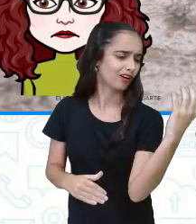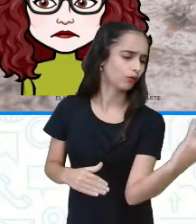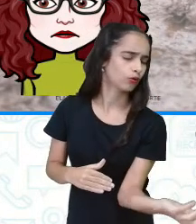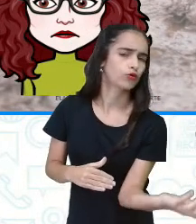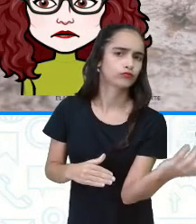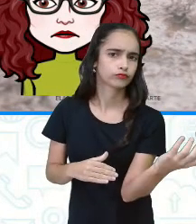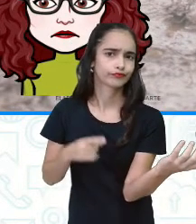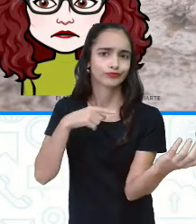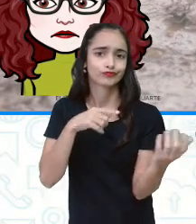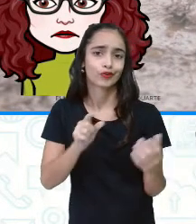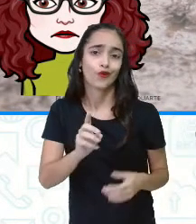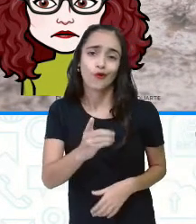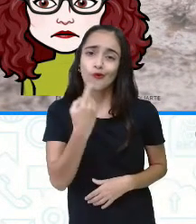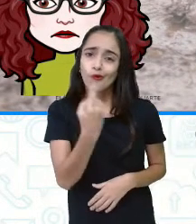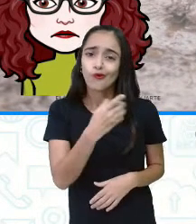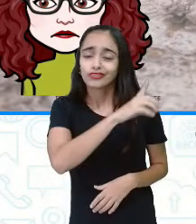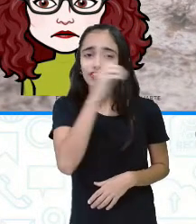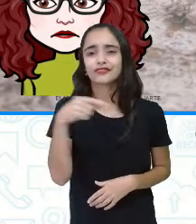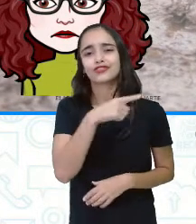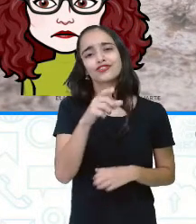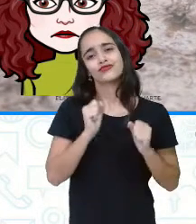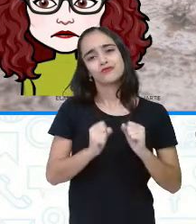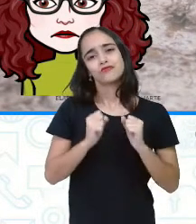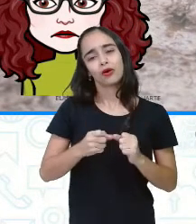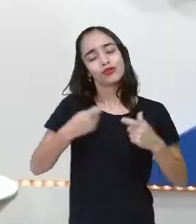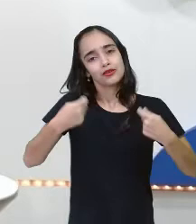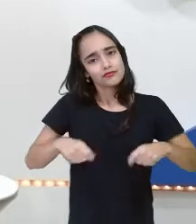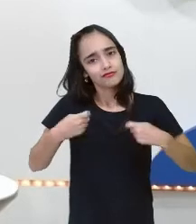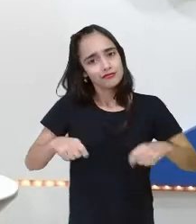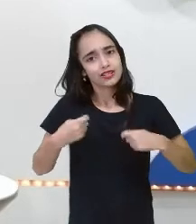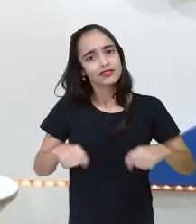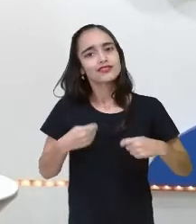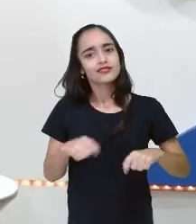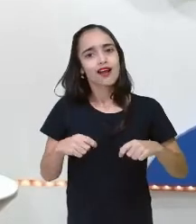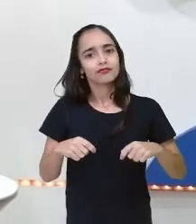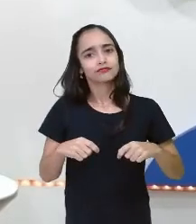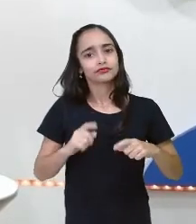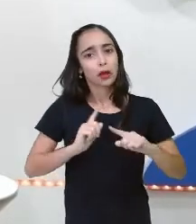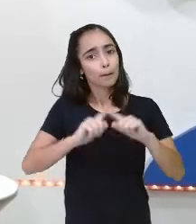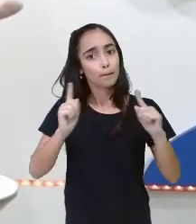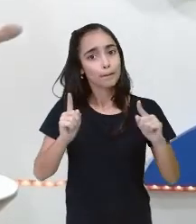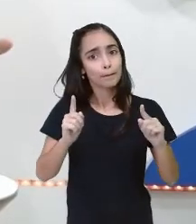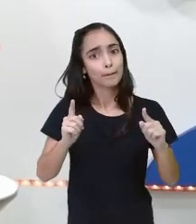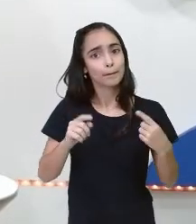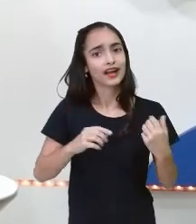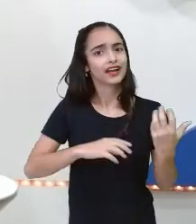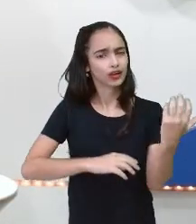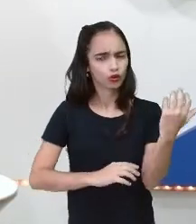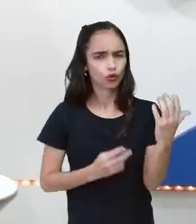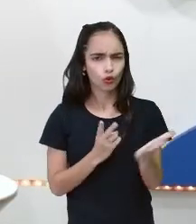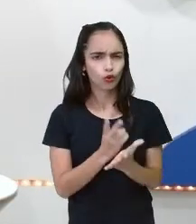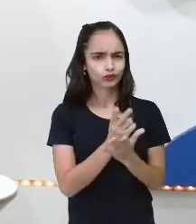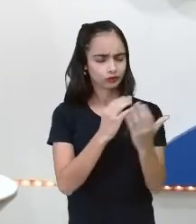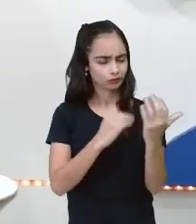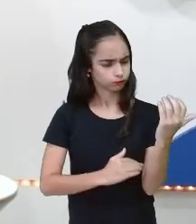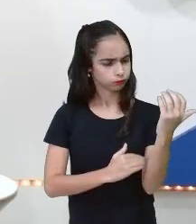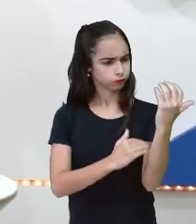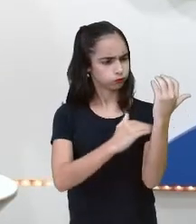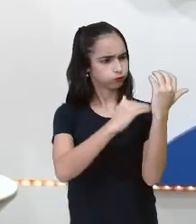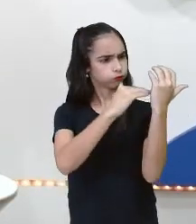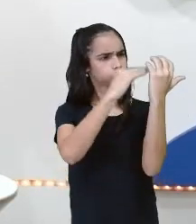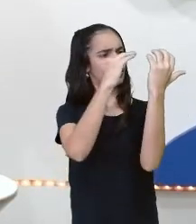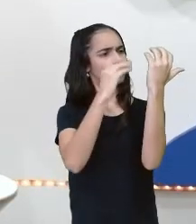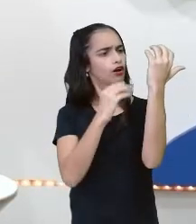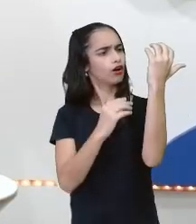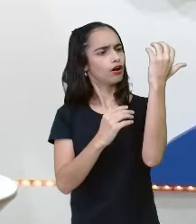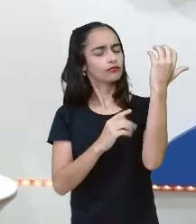precisar e elas não vão estar mais lá. Isso. Por quê? Porque elas crescem, mas elas não crescem de uma hora para outra. De jeito nenhum. nenhum. É com a luz do sol,